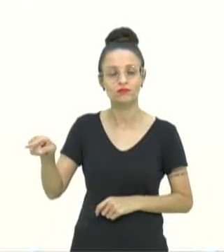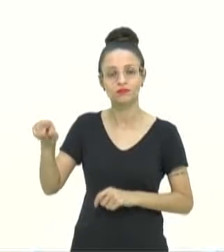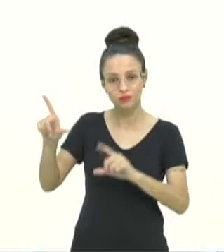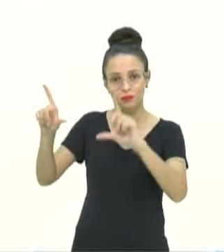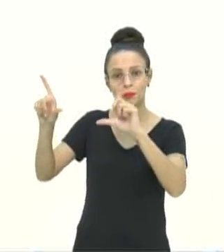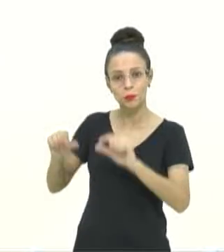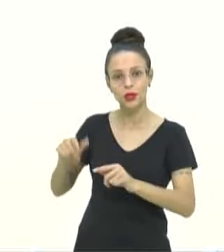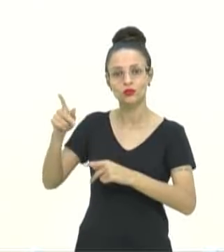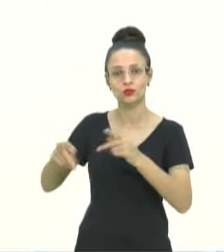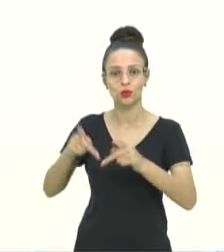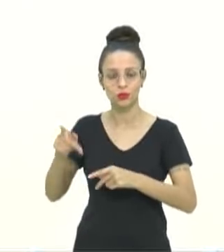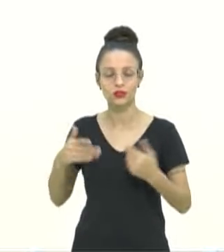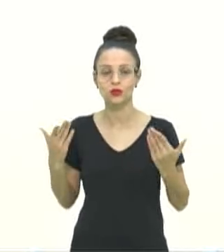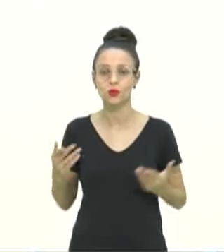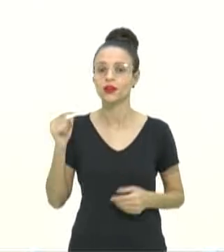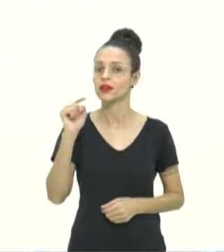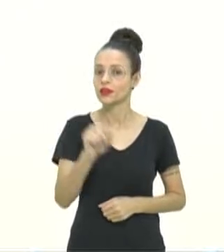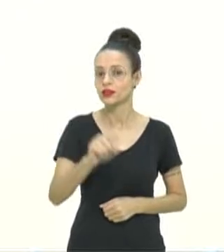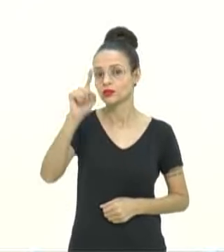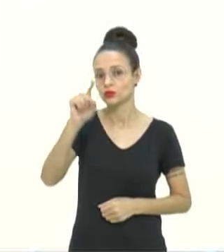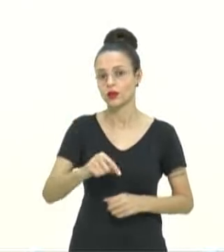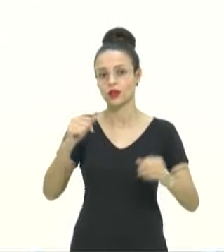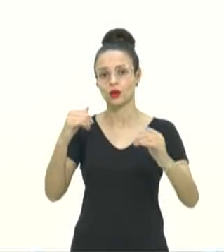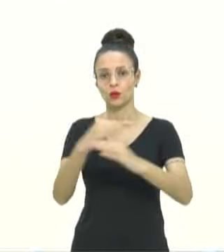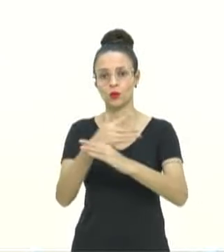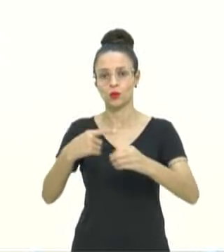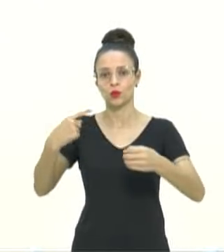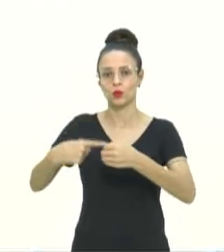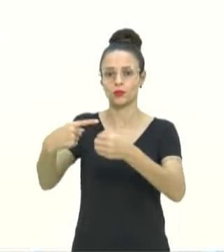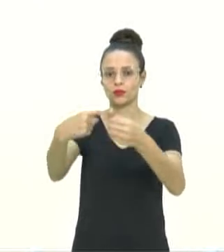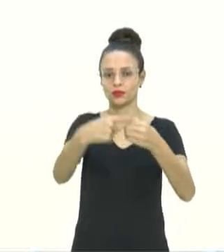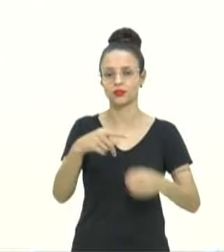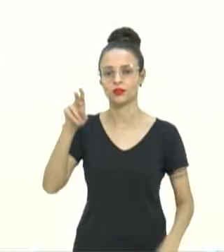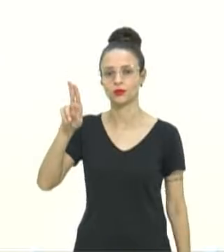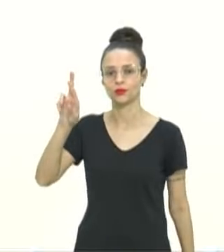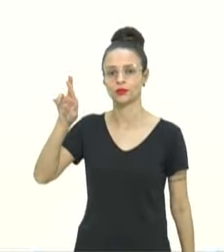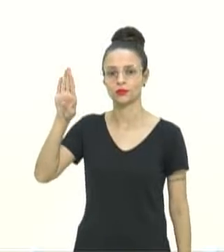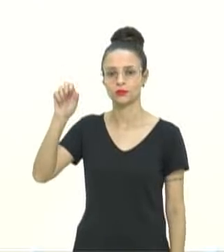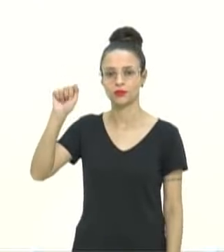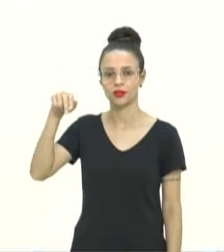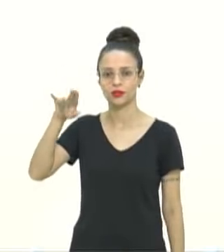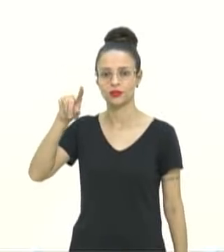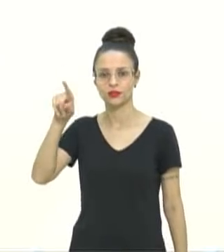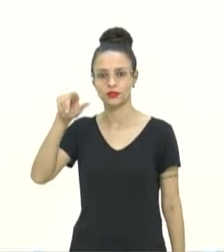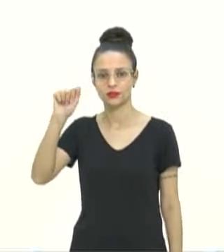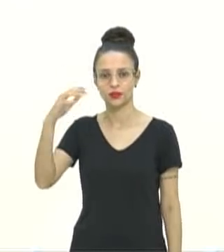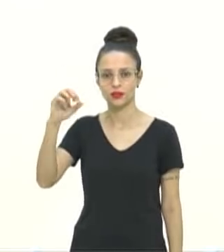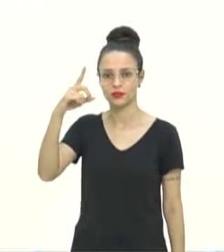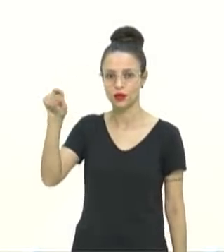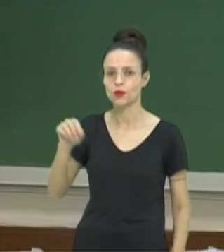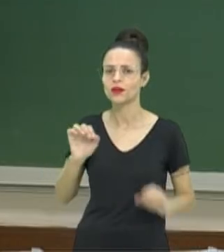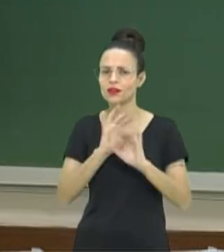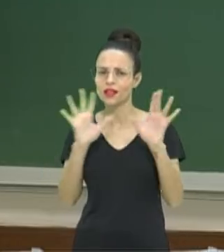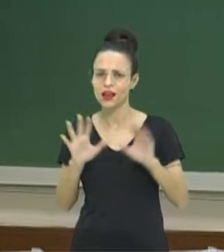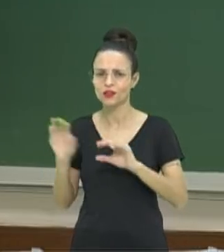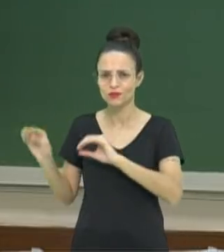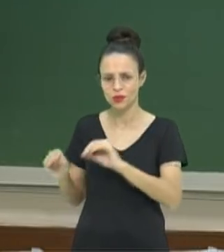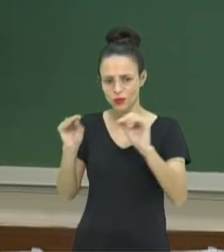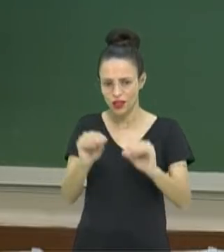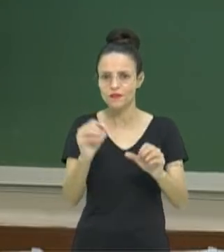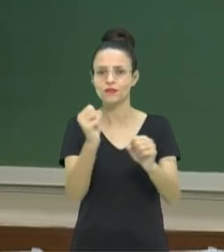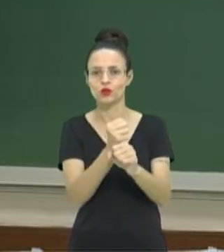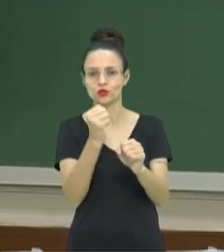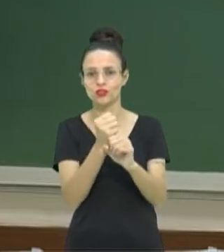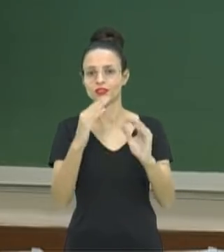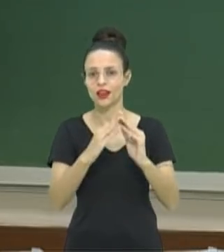menos população. Isso aqui é a urbanização. E aí, claro, se a pessoa vai mudar para um outro lugar, ela vai construir uma casa. E aí vão